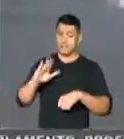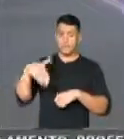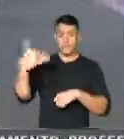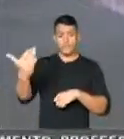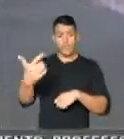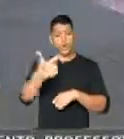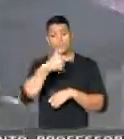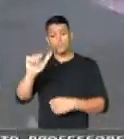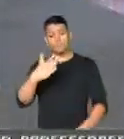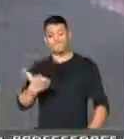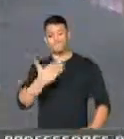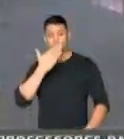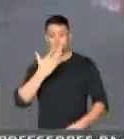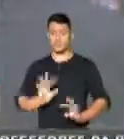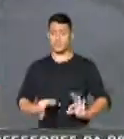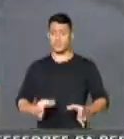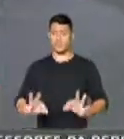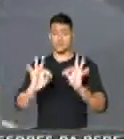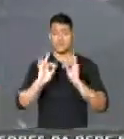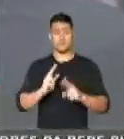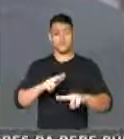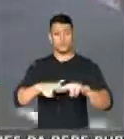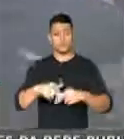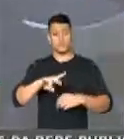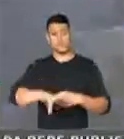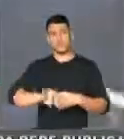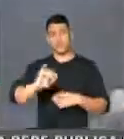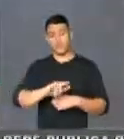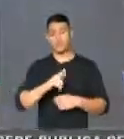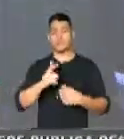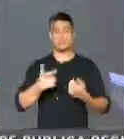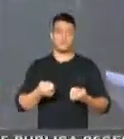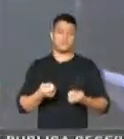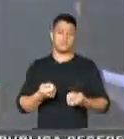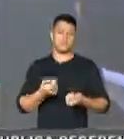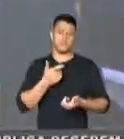tecnologia de ponta. Dessa forma, nós vamos ficar muito restritos ao agronegócio.